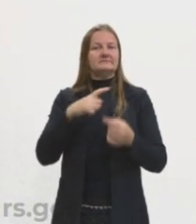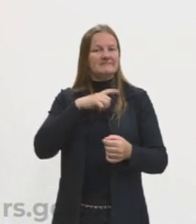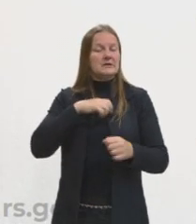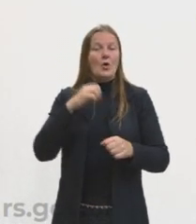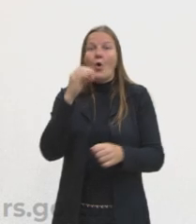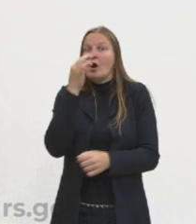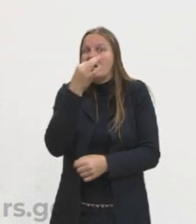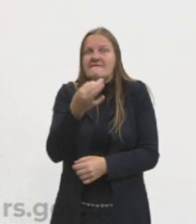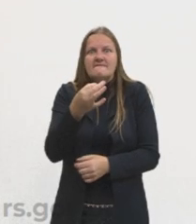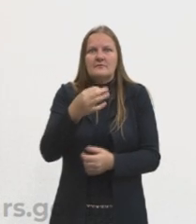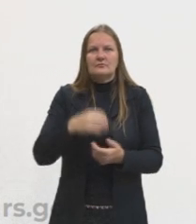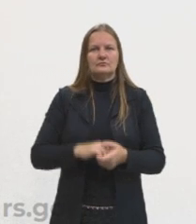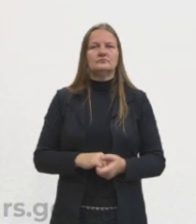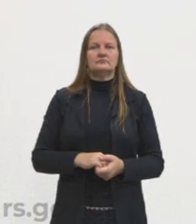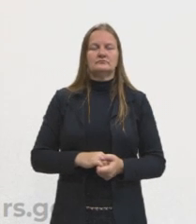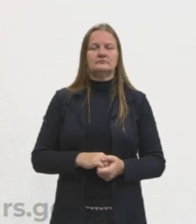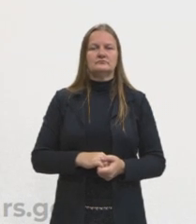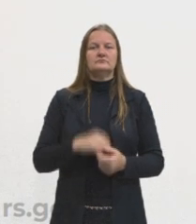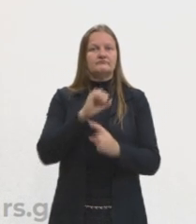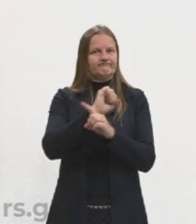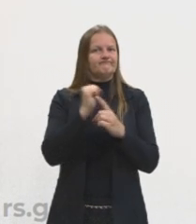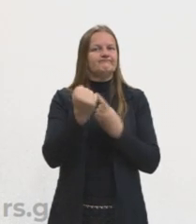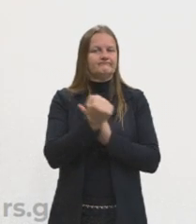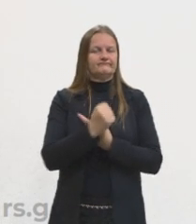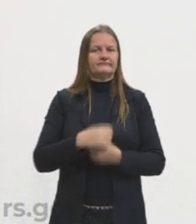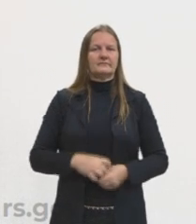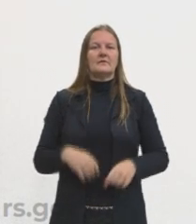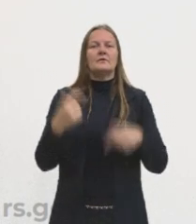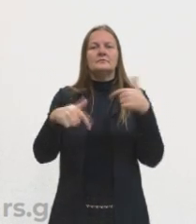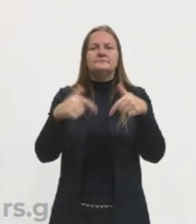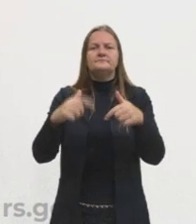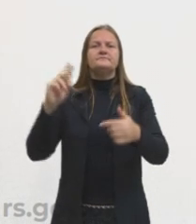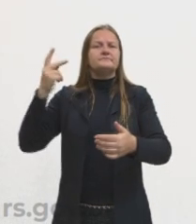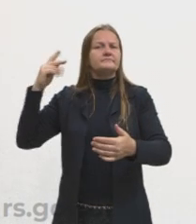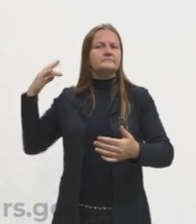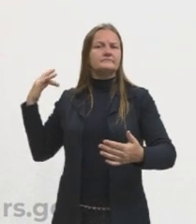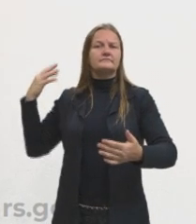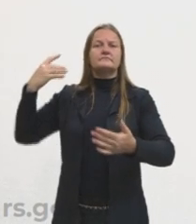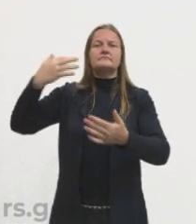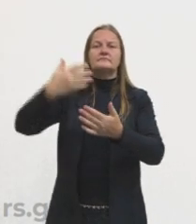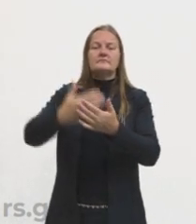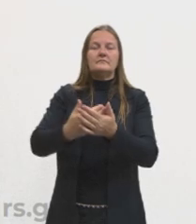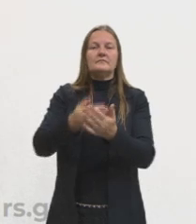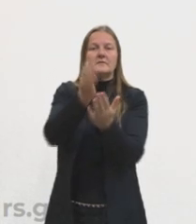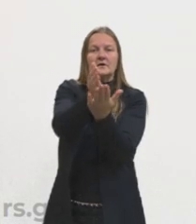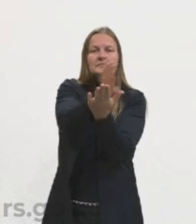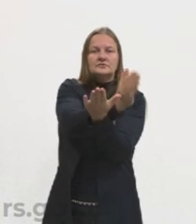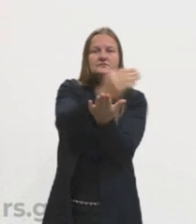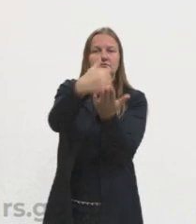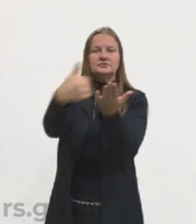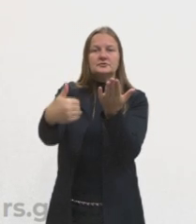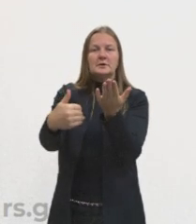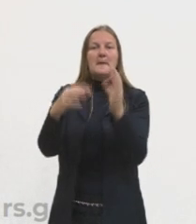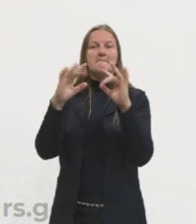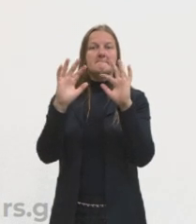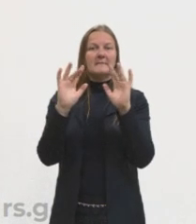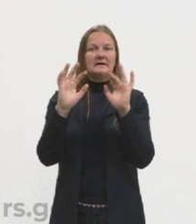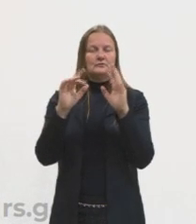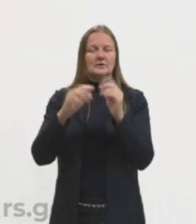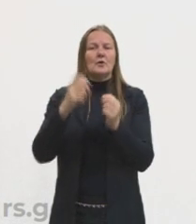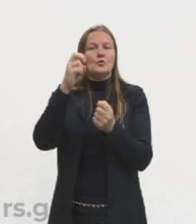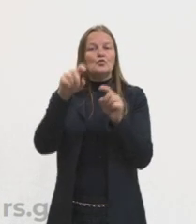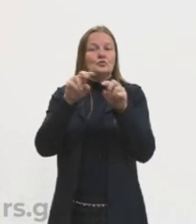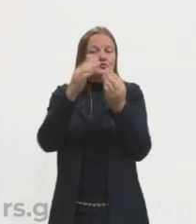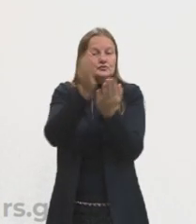essas barbáries em nossa sociedade o trabalho também no decorrer da história ele se dividirá em trabalho braçal e trabalho intelectual